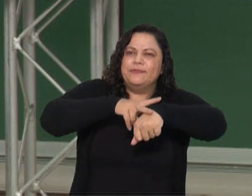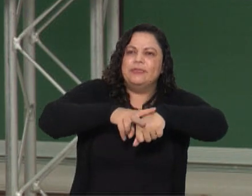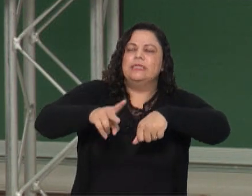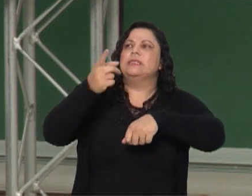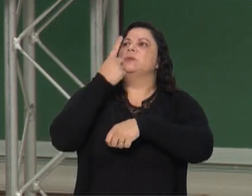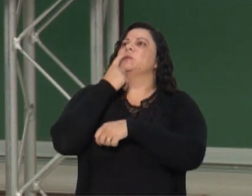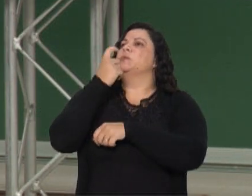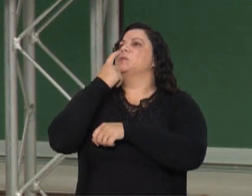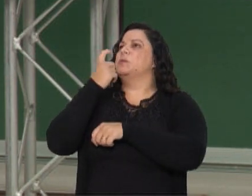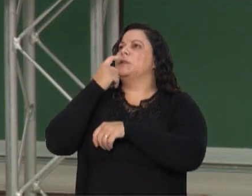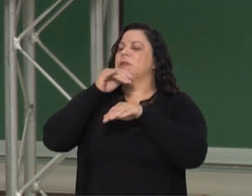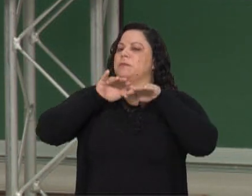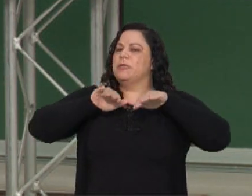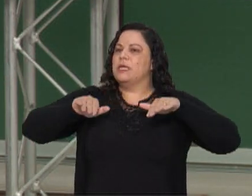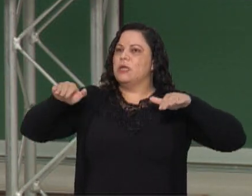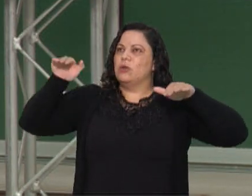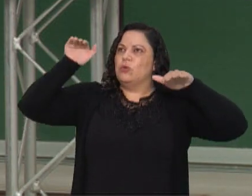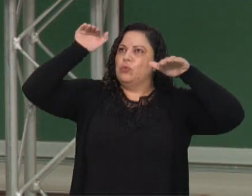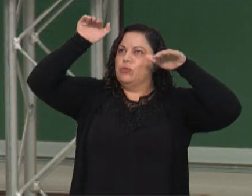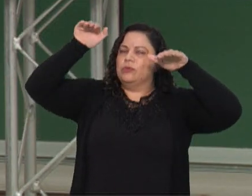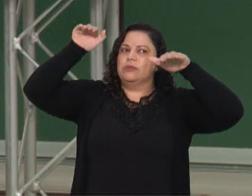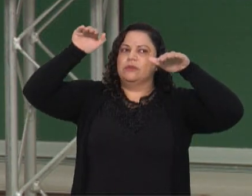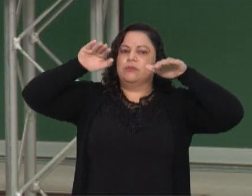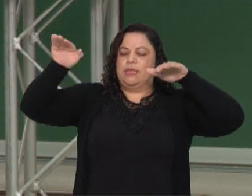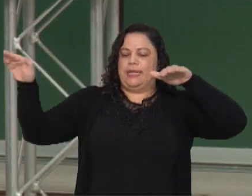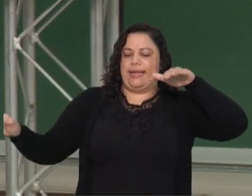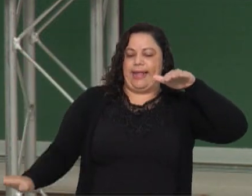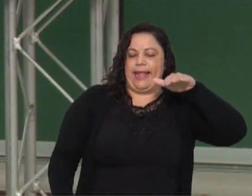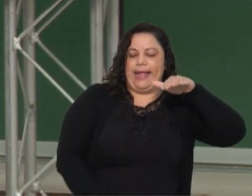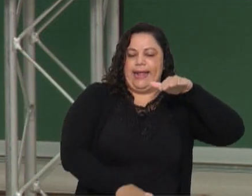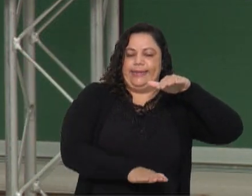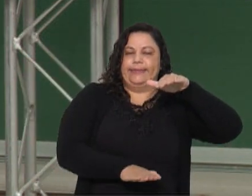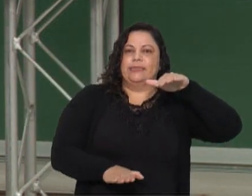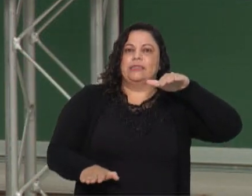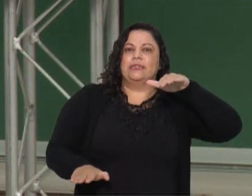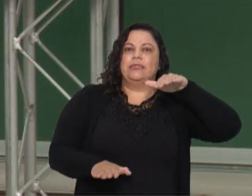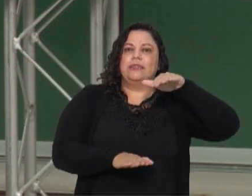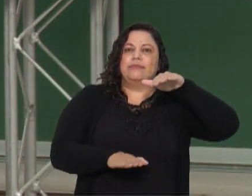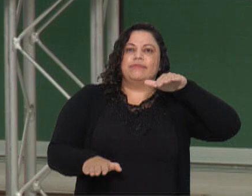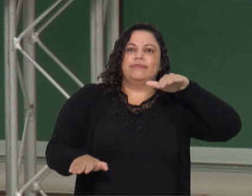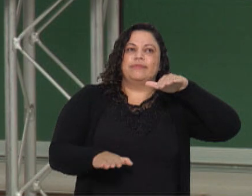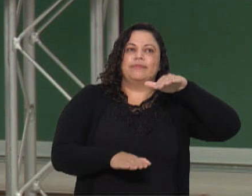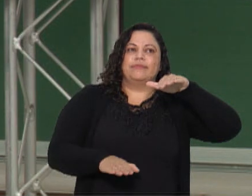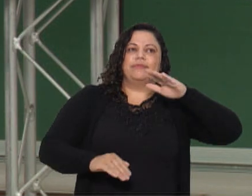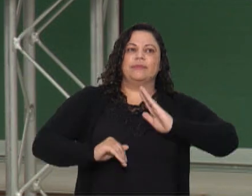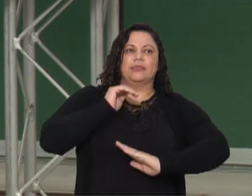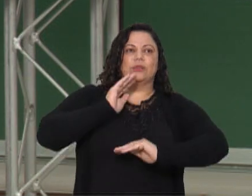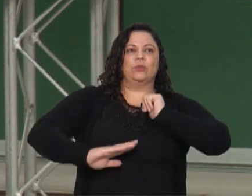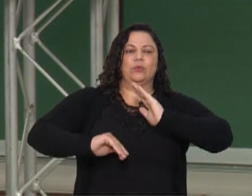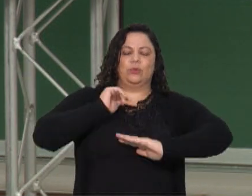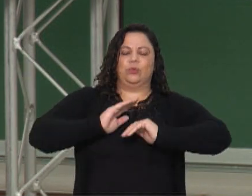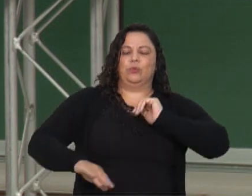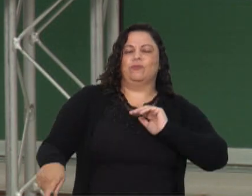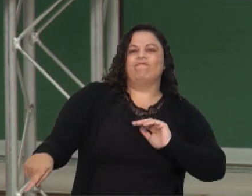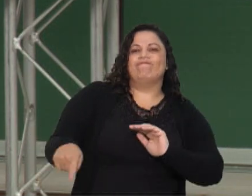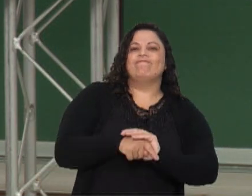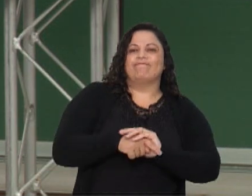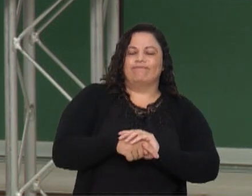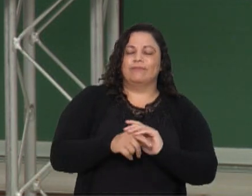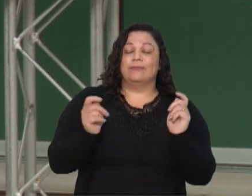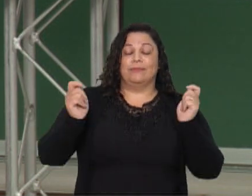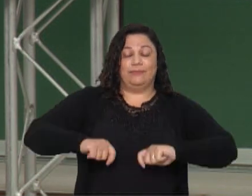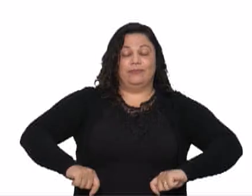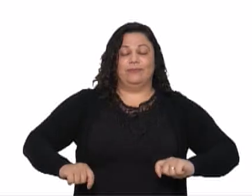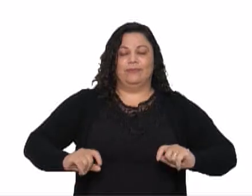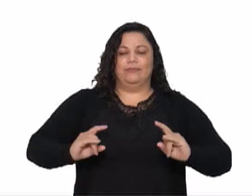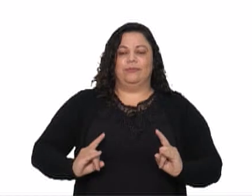vermelho passando por cima, ali na volta. E aqui embaixo, ó, gente, isso aqui tudo faz parte da construção do MASP. Então, são esses dois